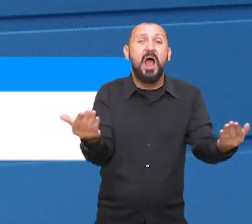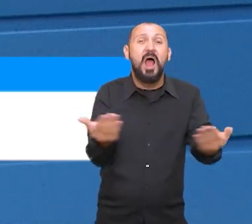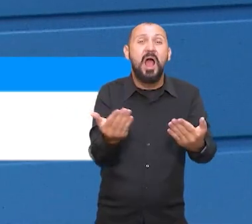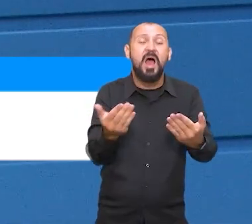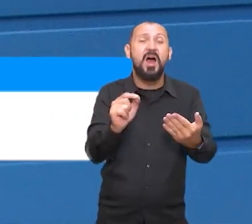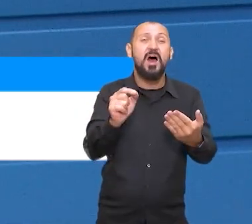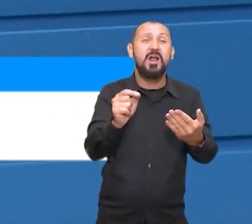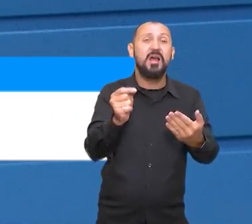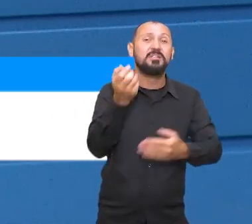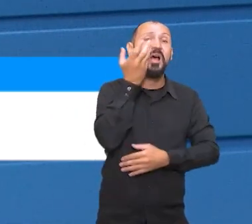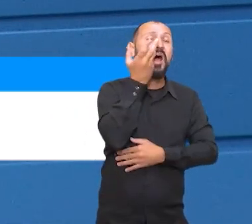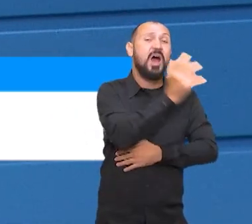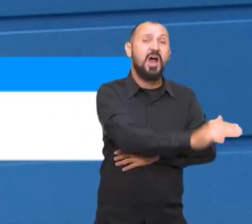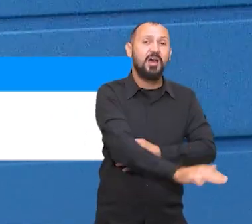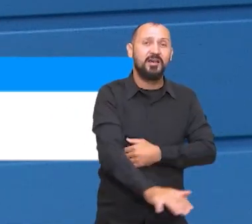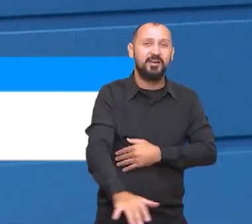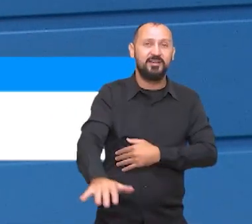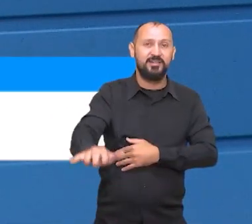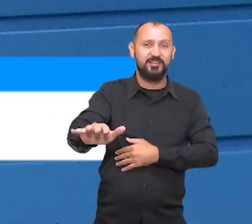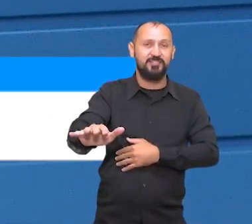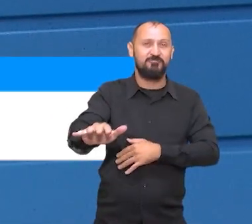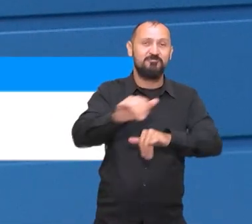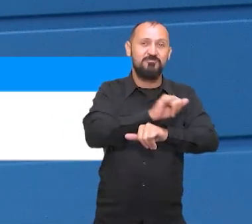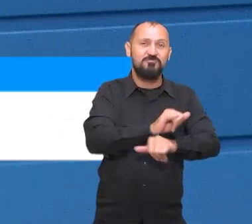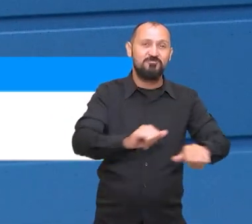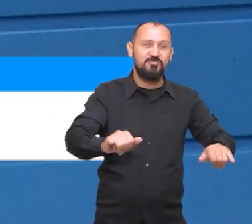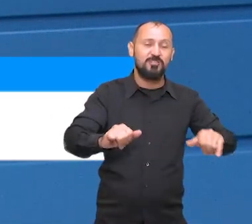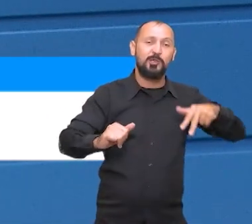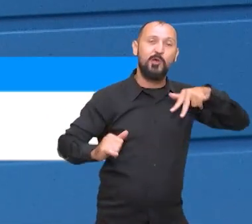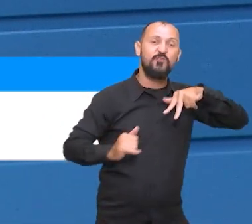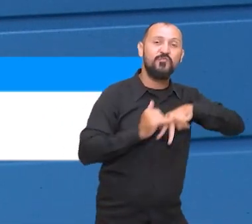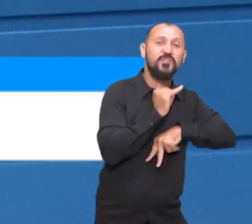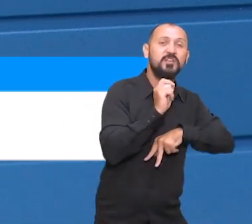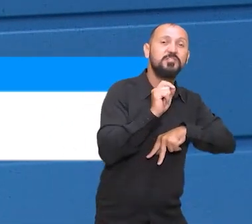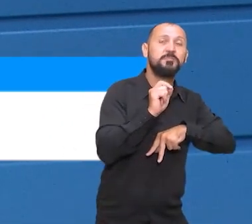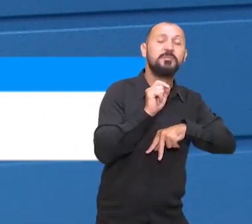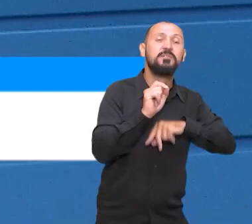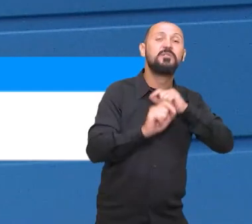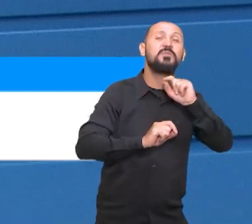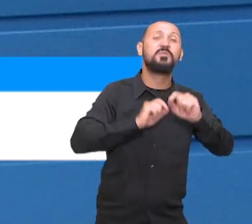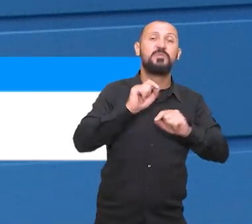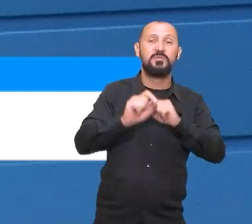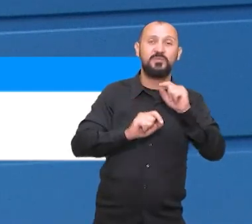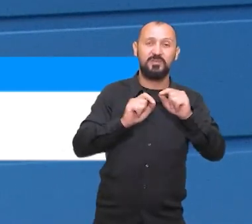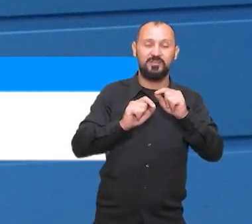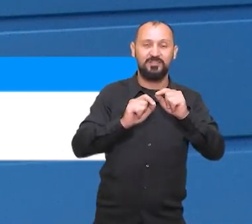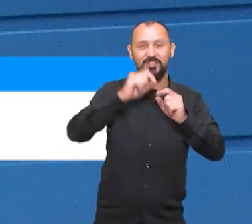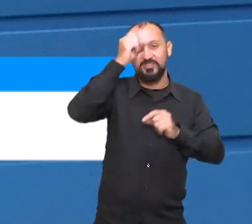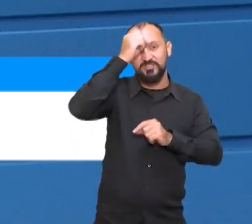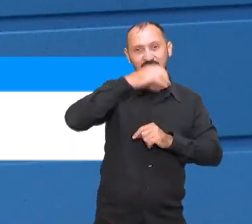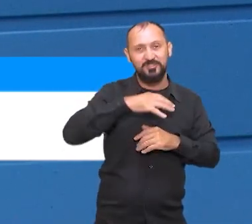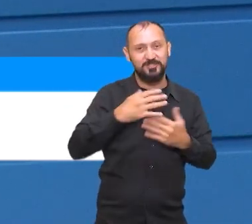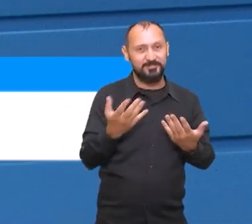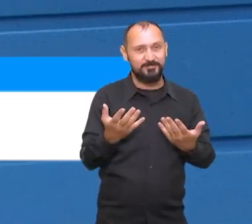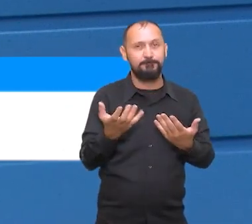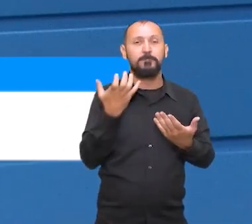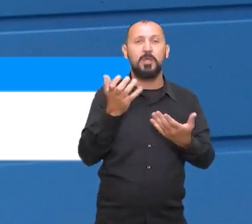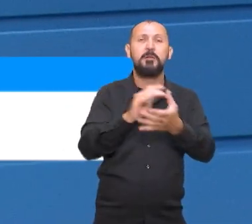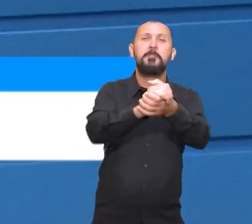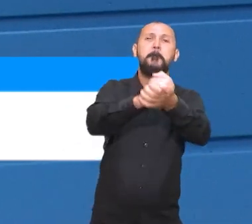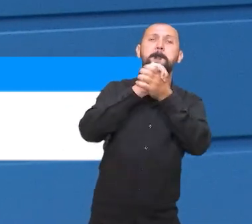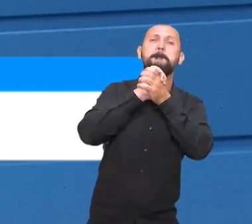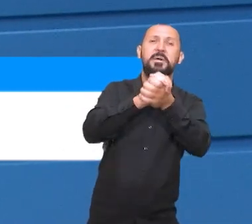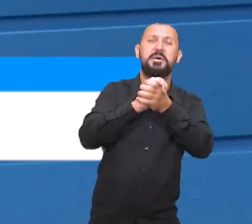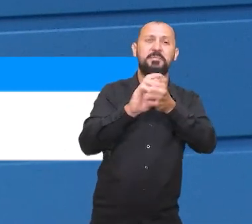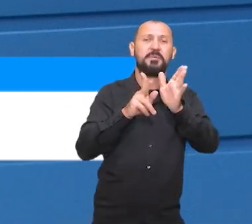vem alcançar essas crianças que são vítimas de violência. Então, eu quero